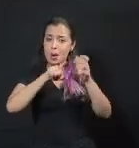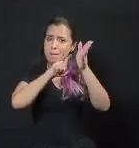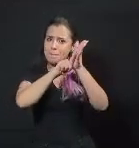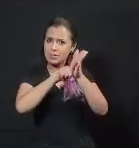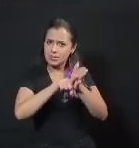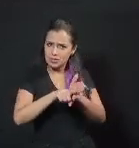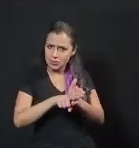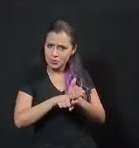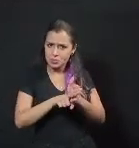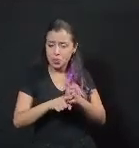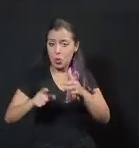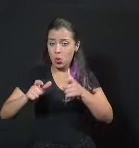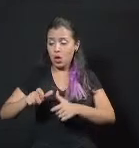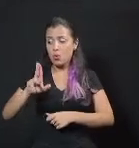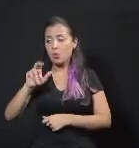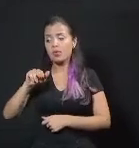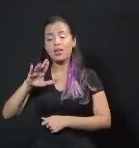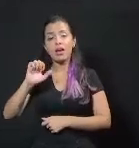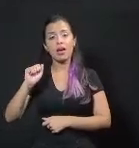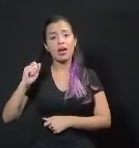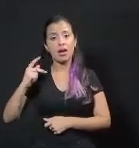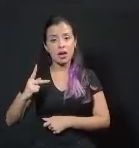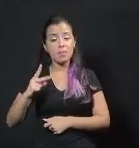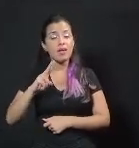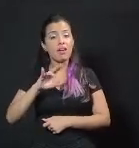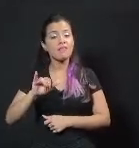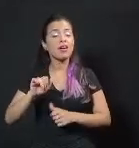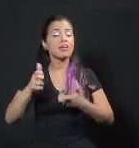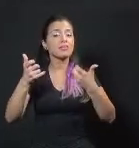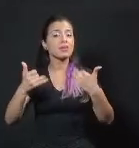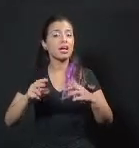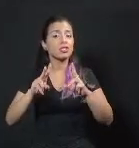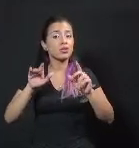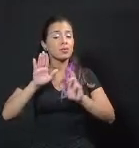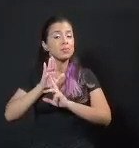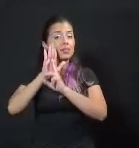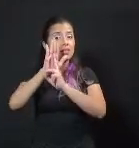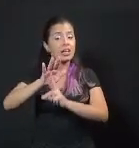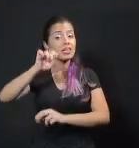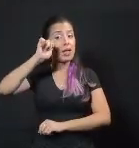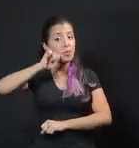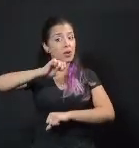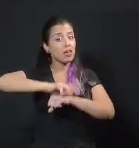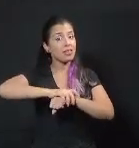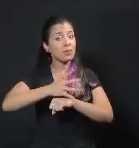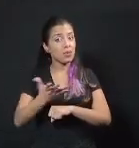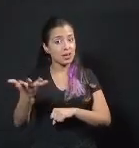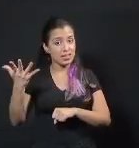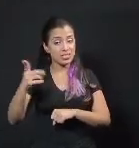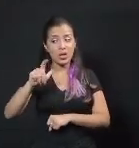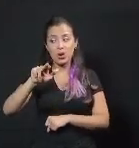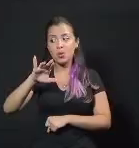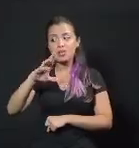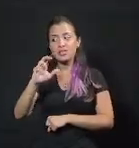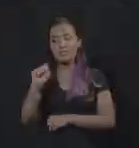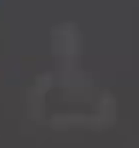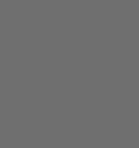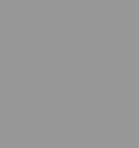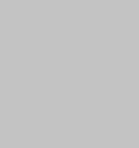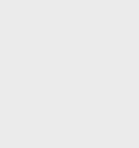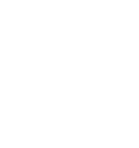pesquisadora na Unicamp, e ela vai falar sobre a representação da mulher na democracia. Lúcia, bem-vinda.